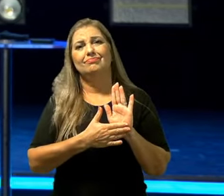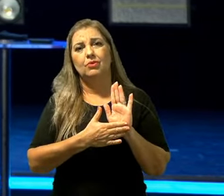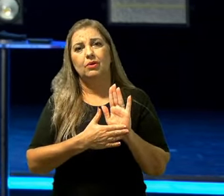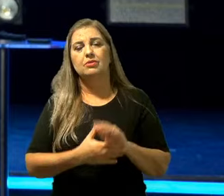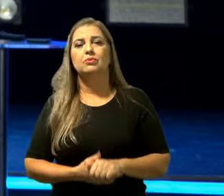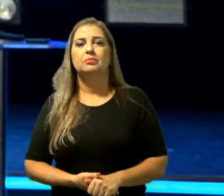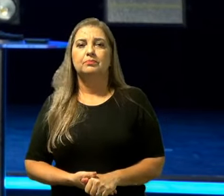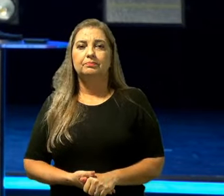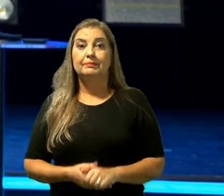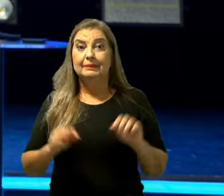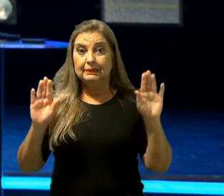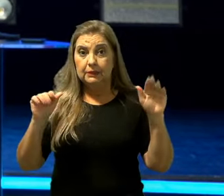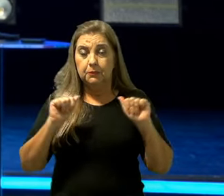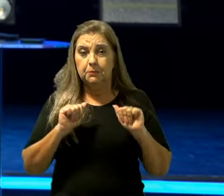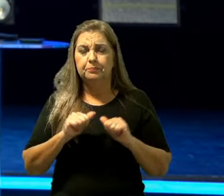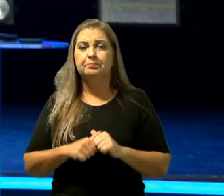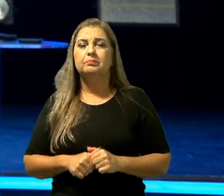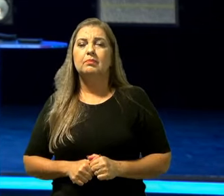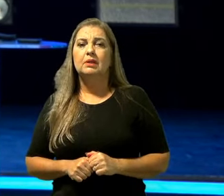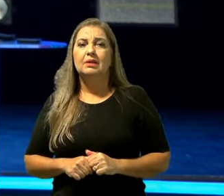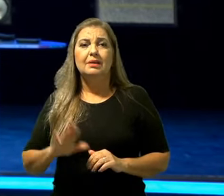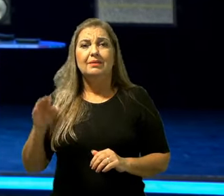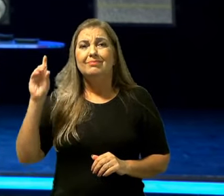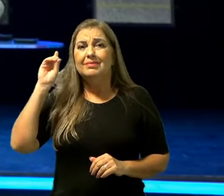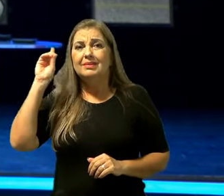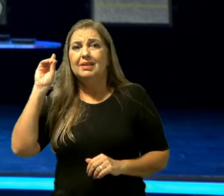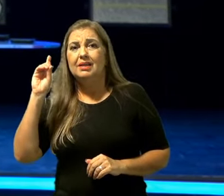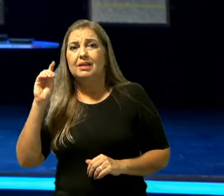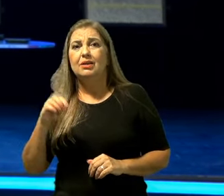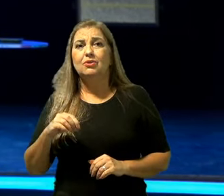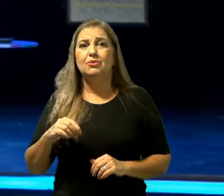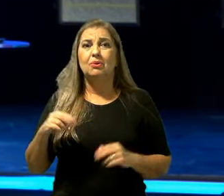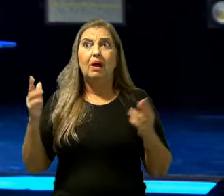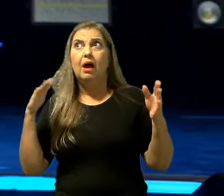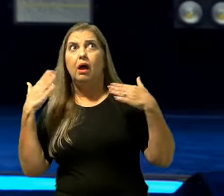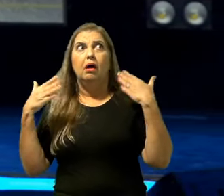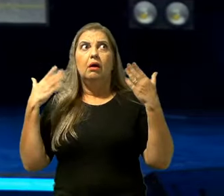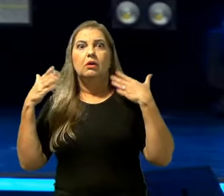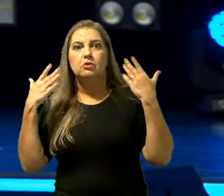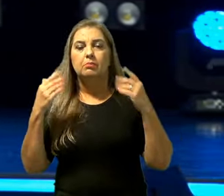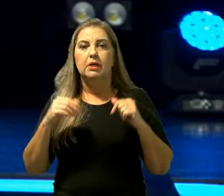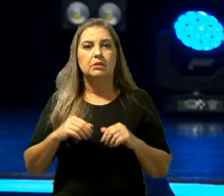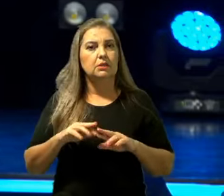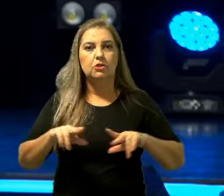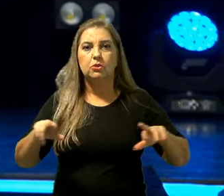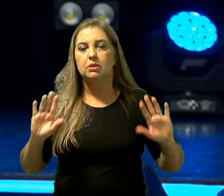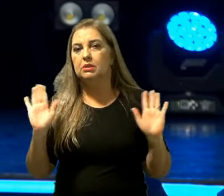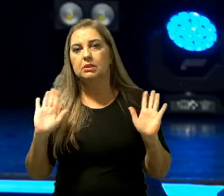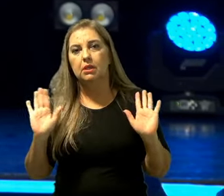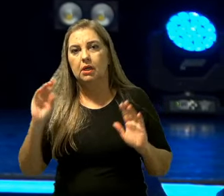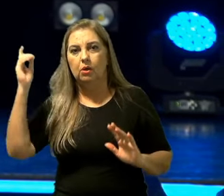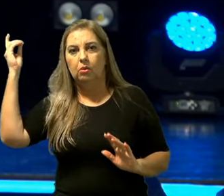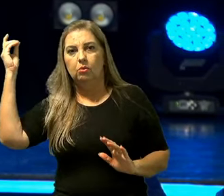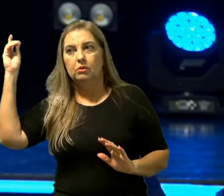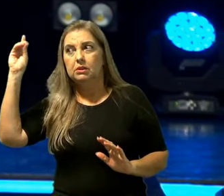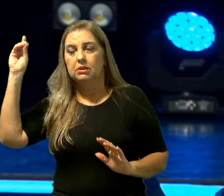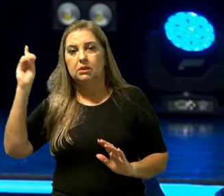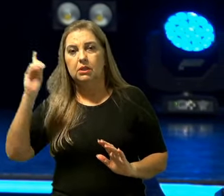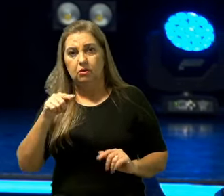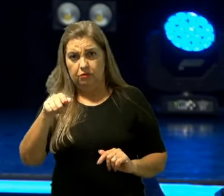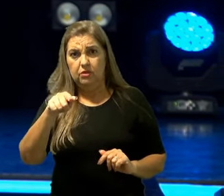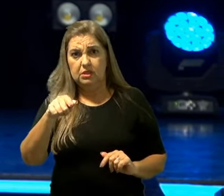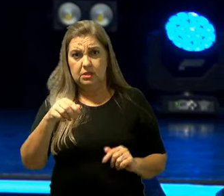propósito. Então, né, Deus não é pego de surpresa, as situações não pegam Deus de surpresa, você pode